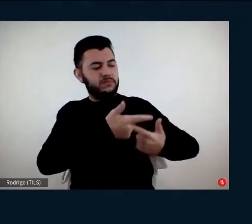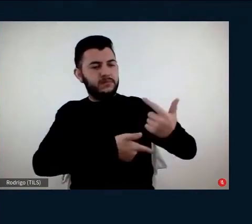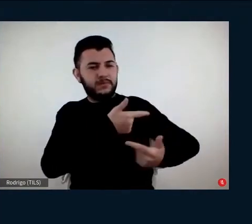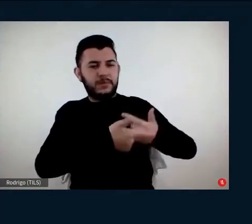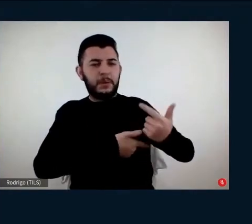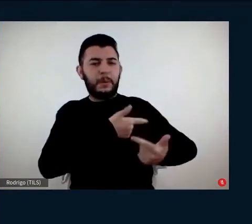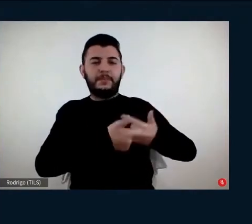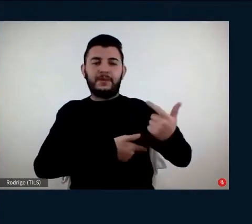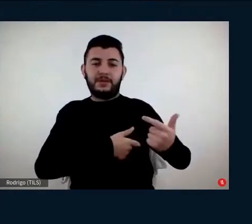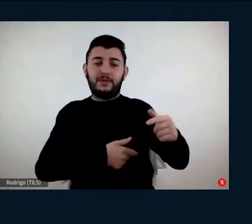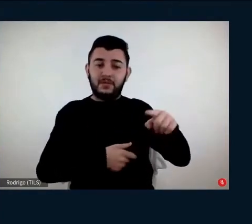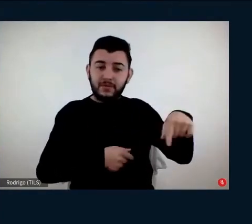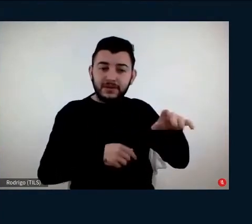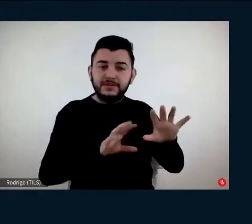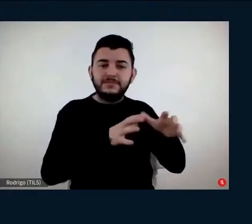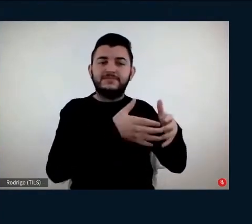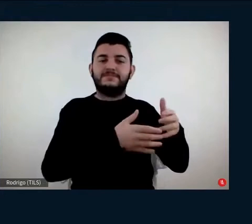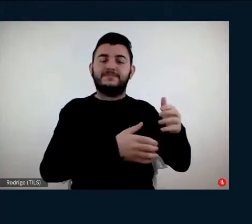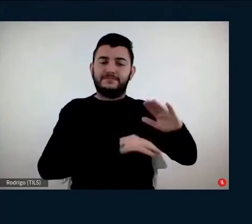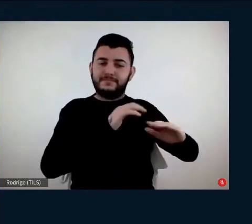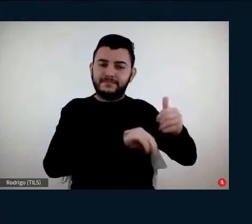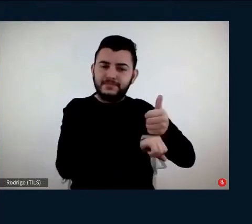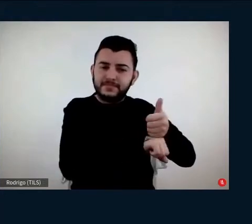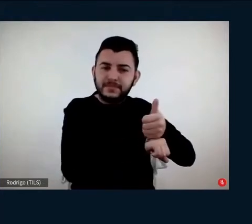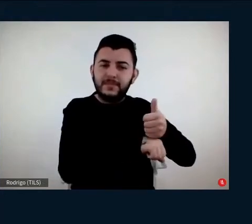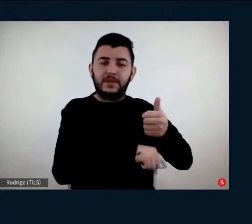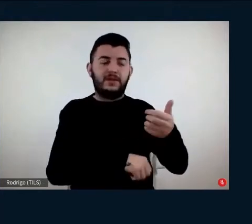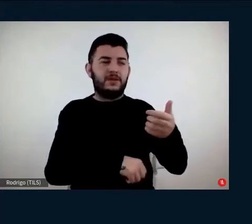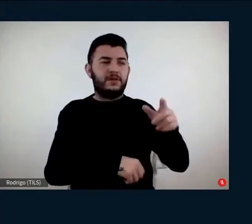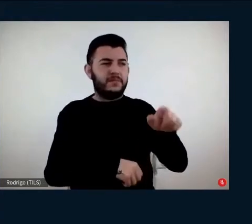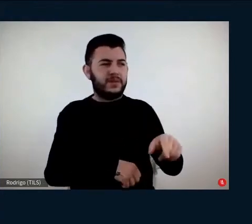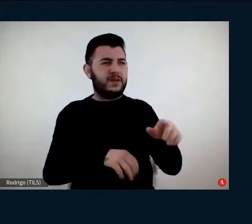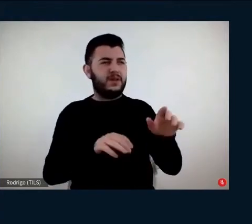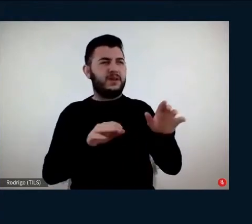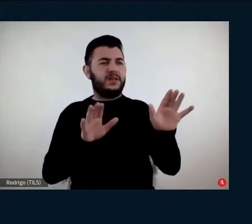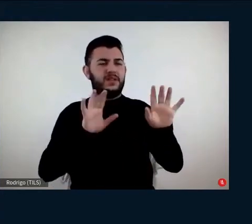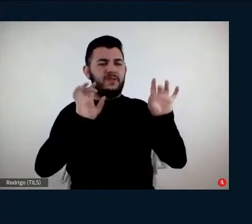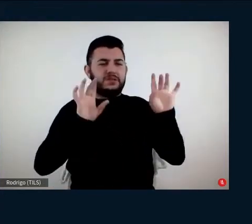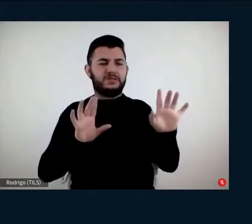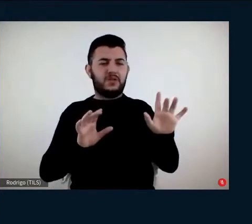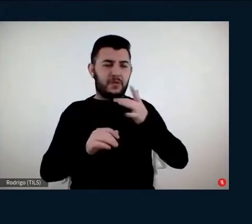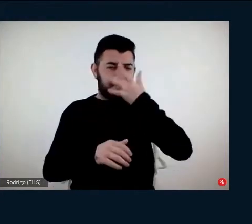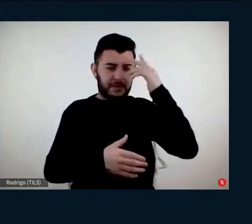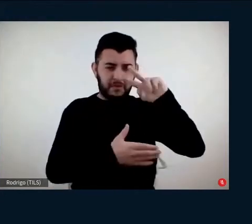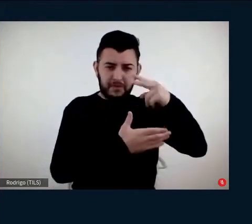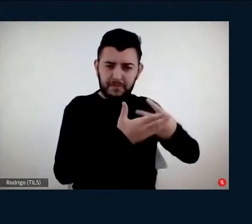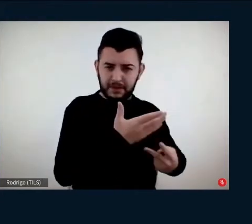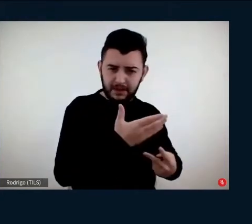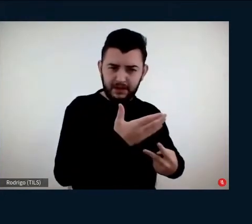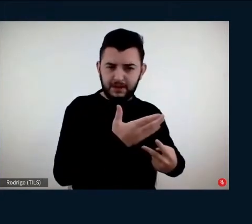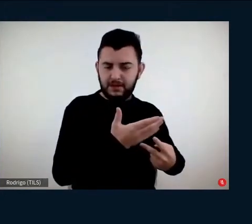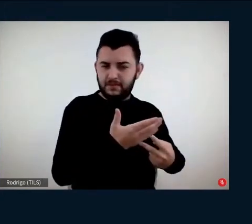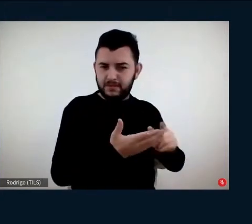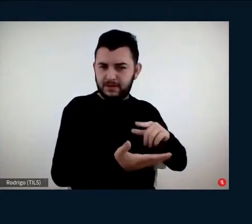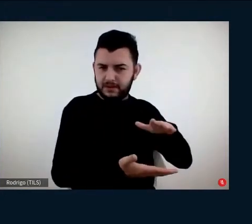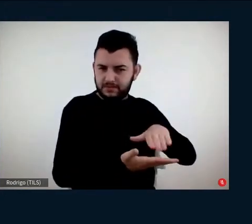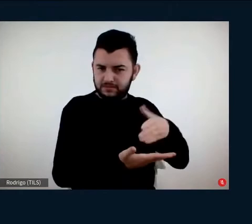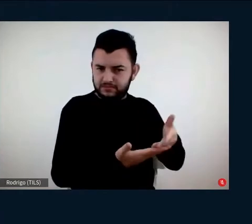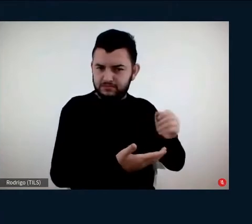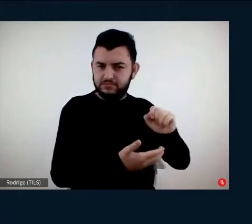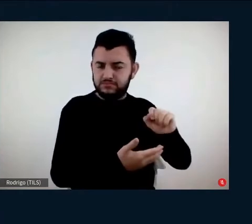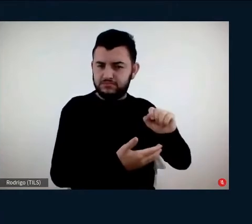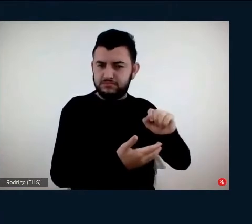com esses sujeitos, a importância de não ser só um sujeito bilíngue como intérprete, e sim um sujeito